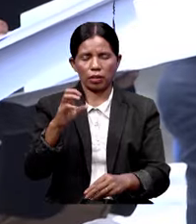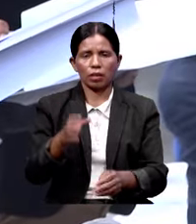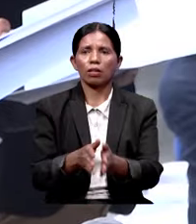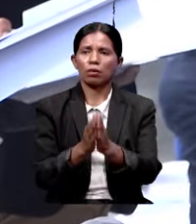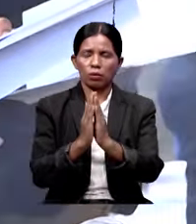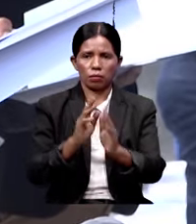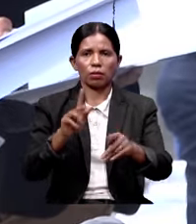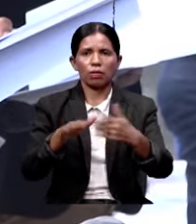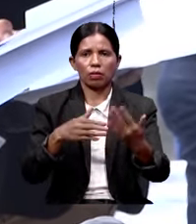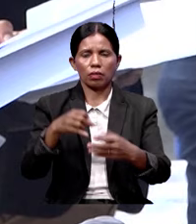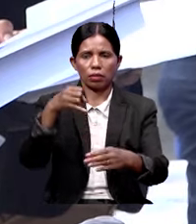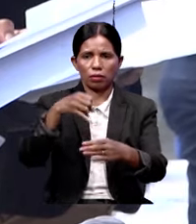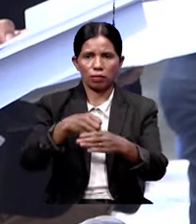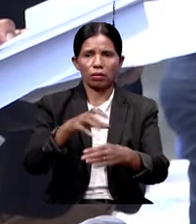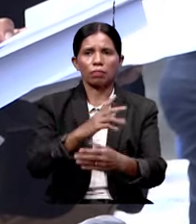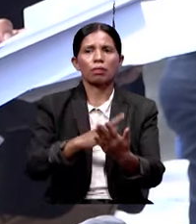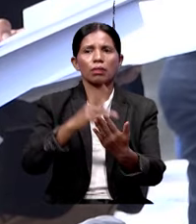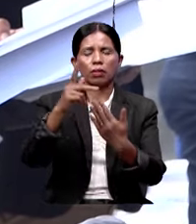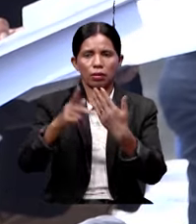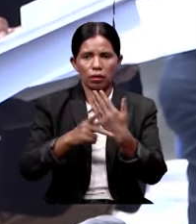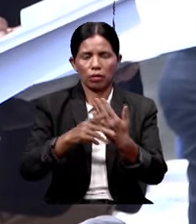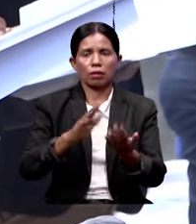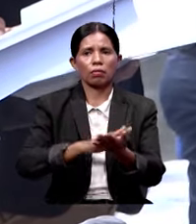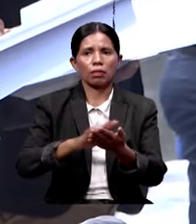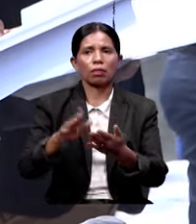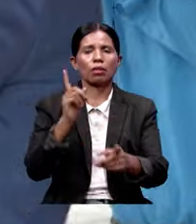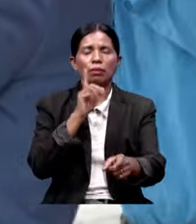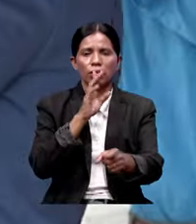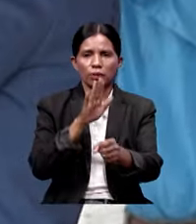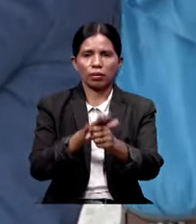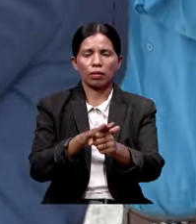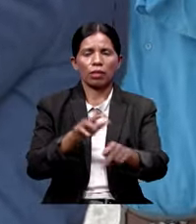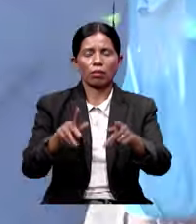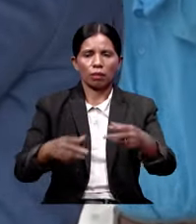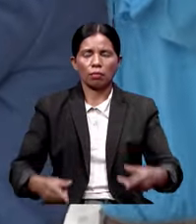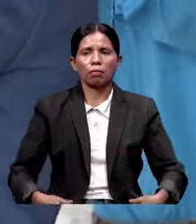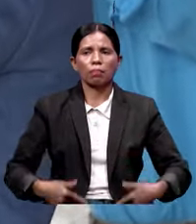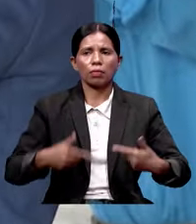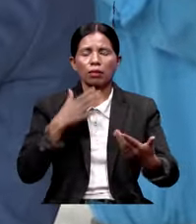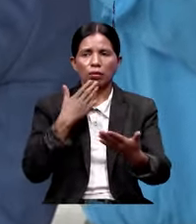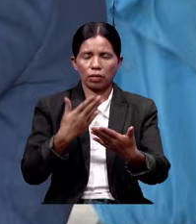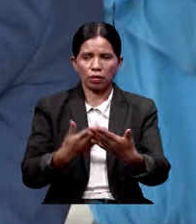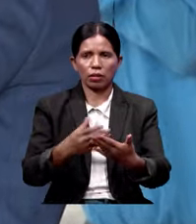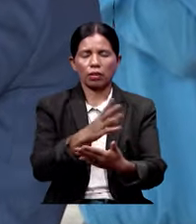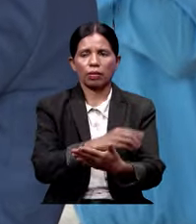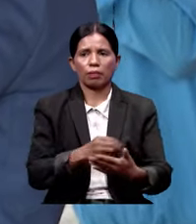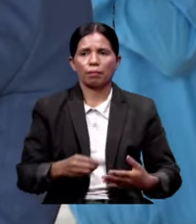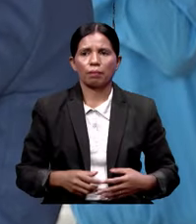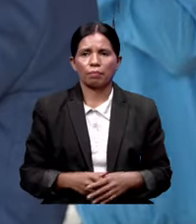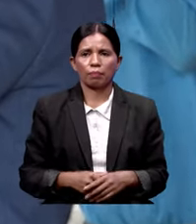Sira, ato envolve direita para o programa Bairro Limpeza, onde é objetivo a tua comunidade mori se a ambiente saudável, Nialaran.